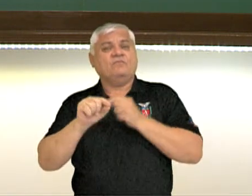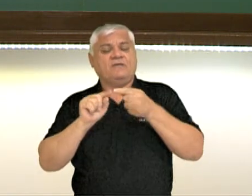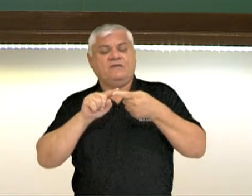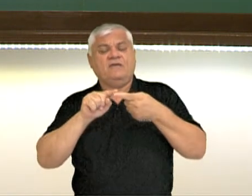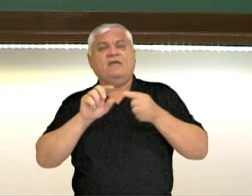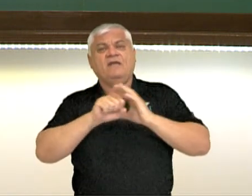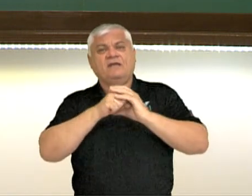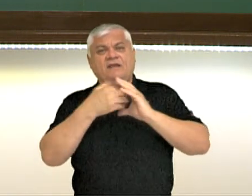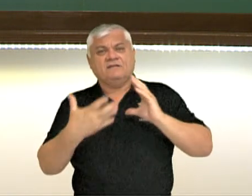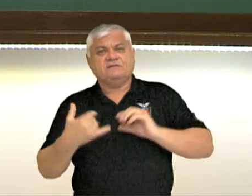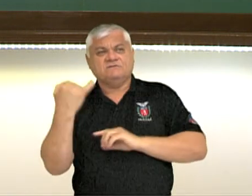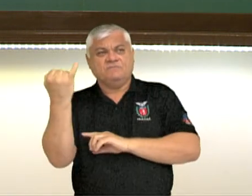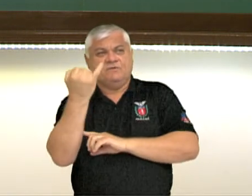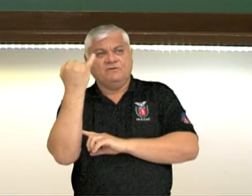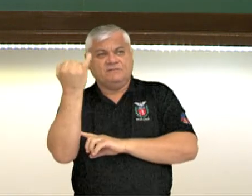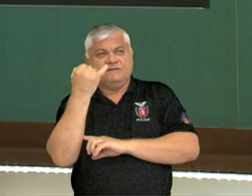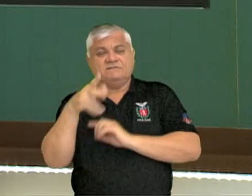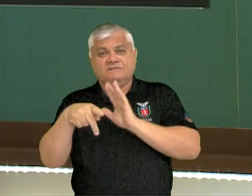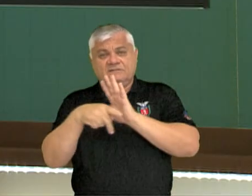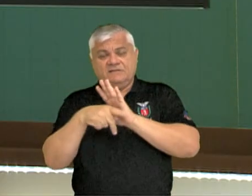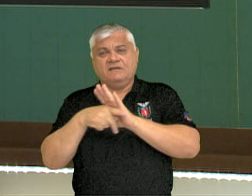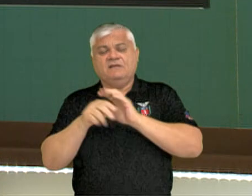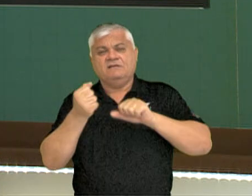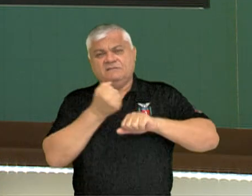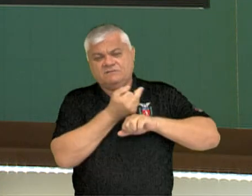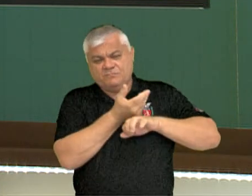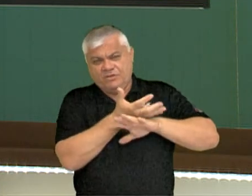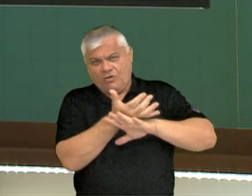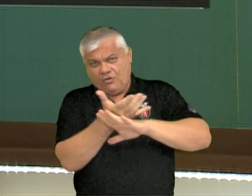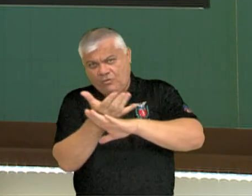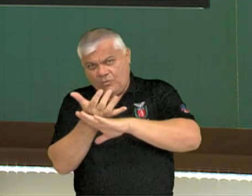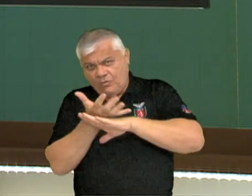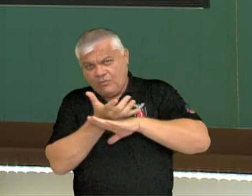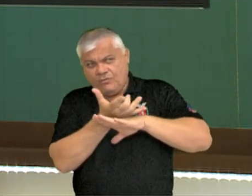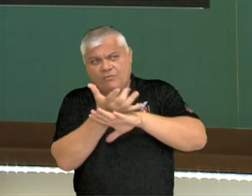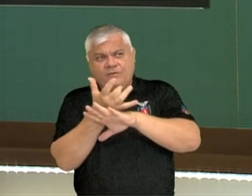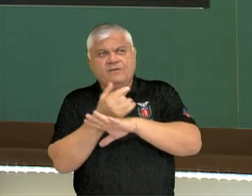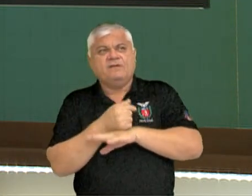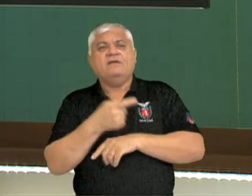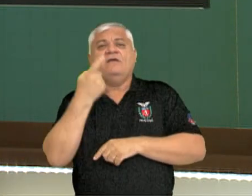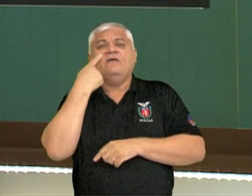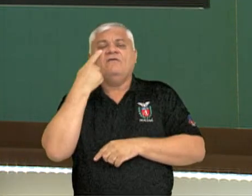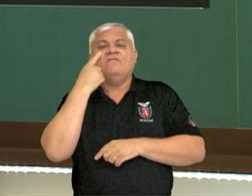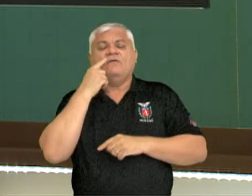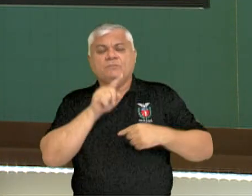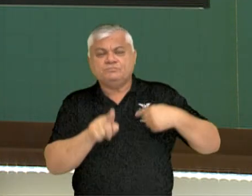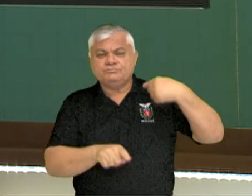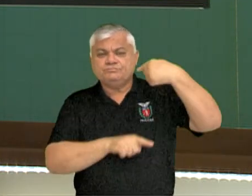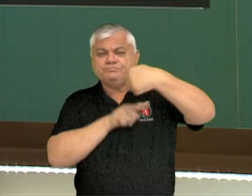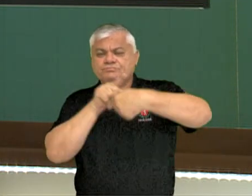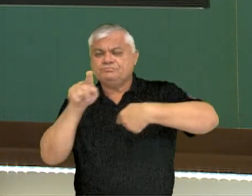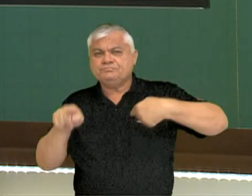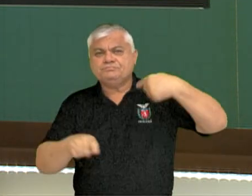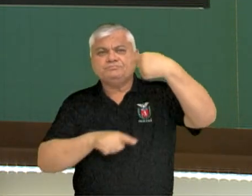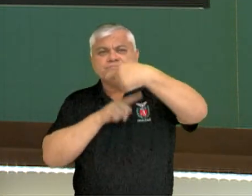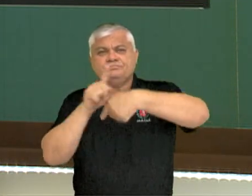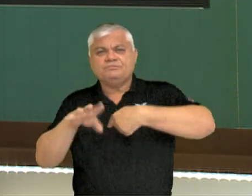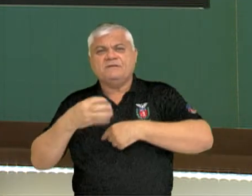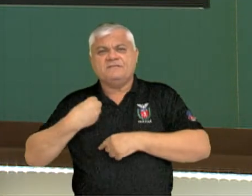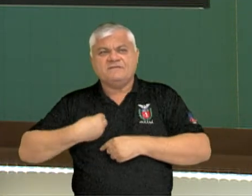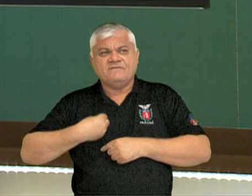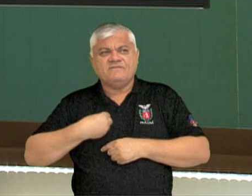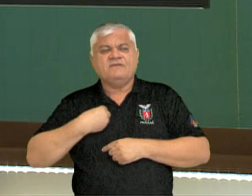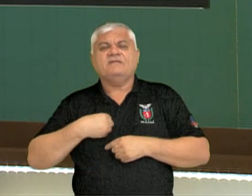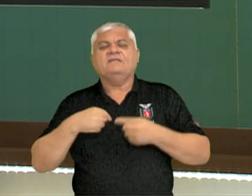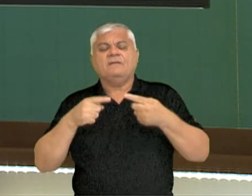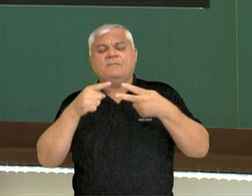características importantes as características gerais das briófitas, né? A gente viu o ciclo de vida dessas plantas e também quais são